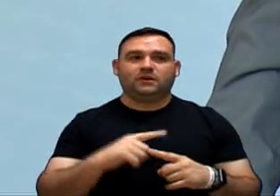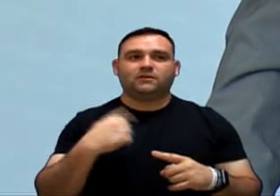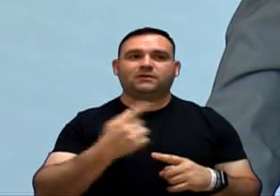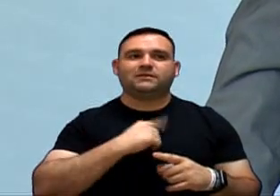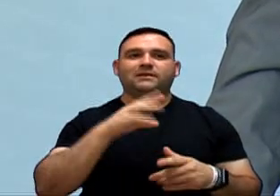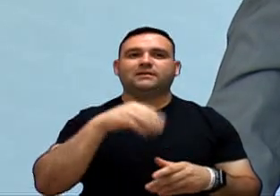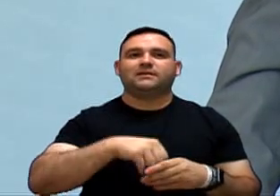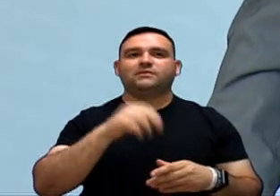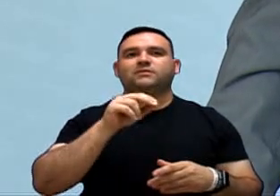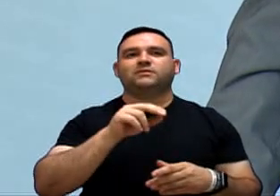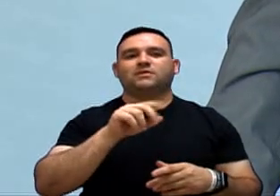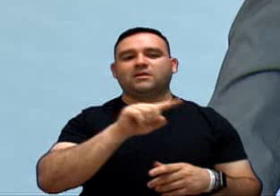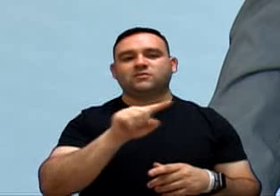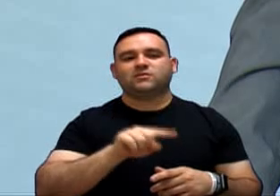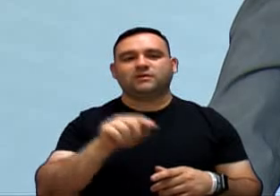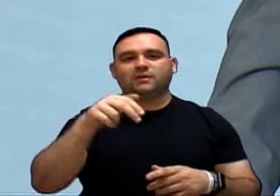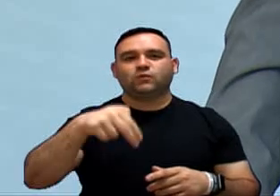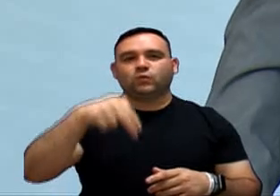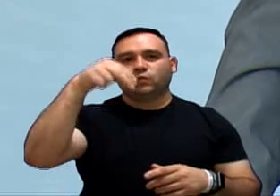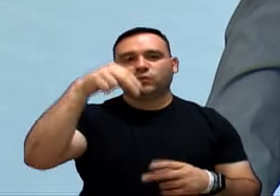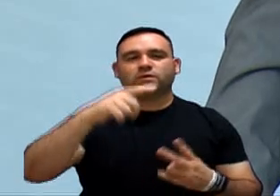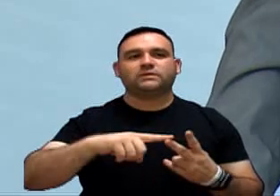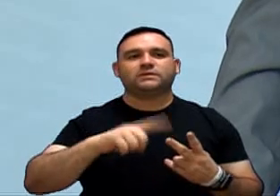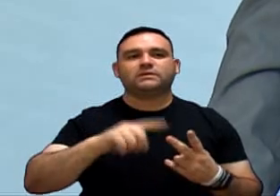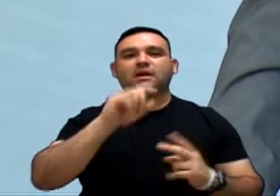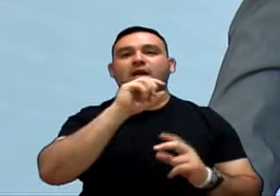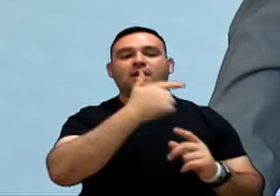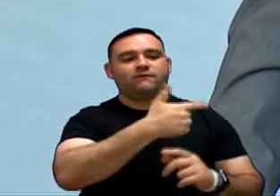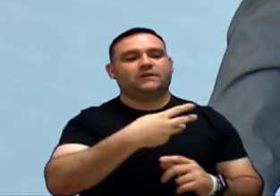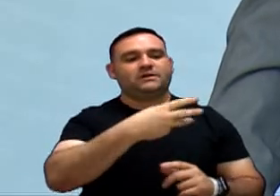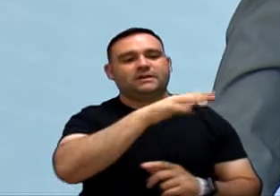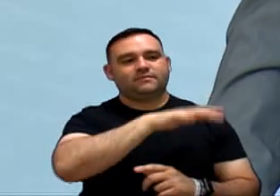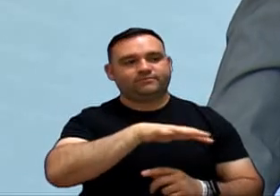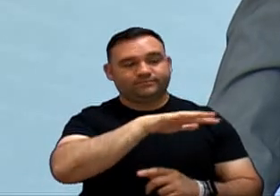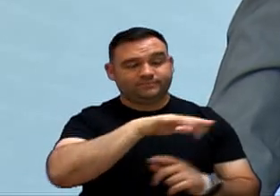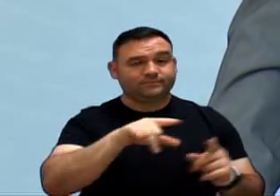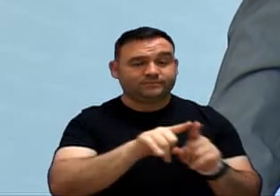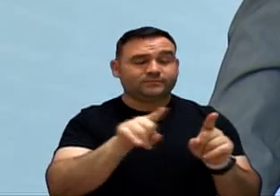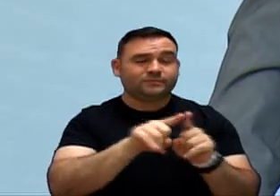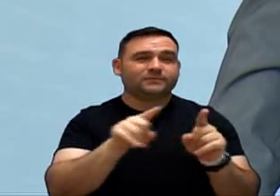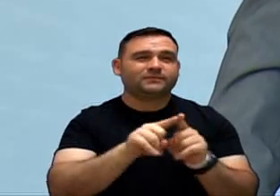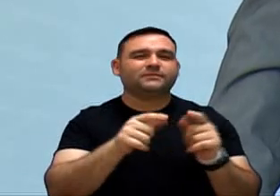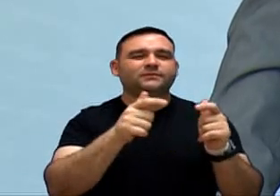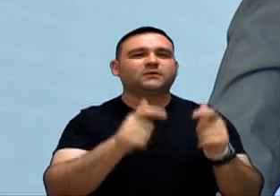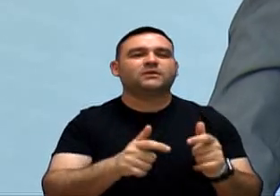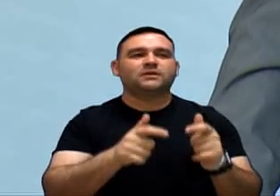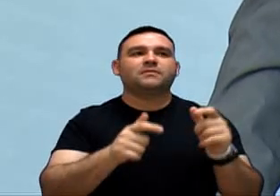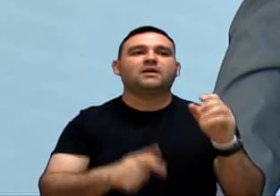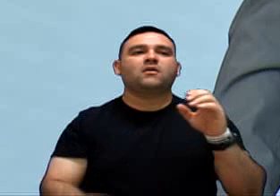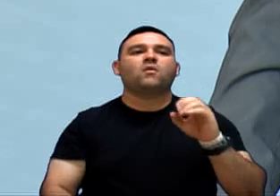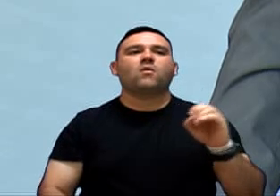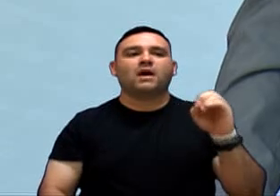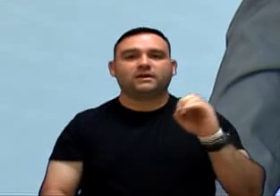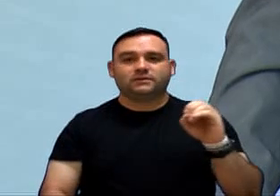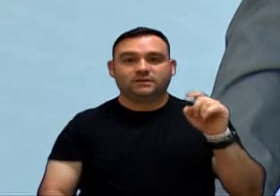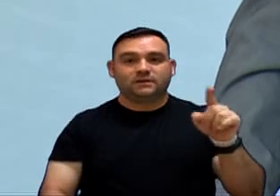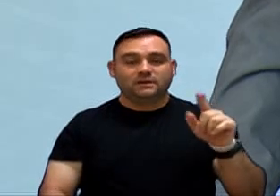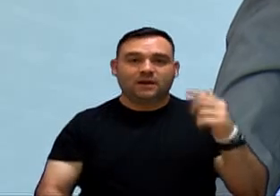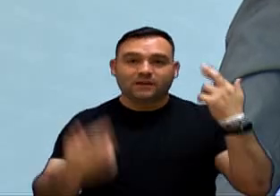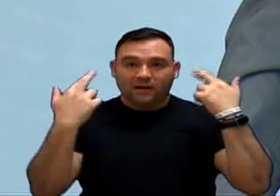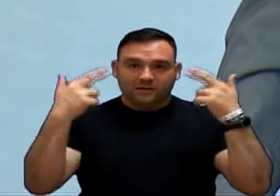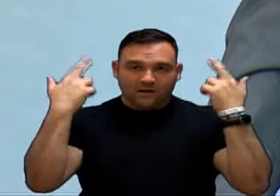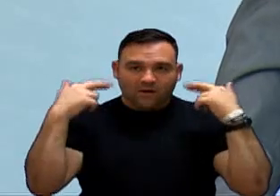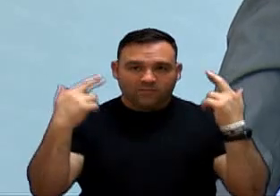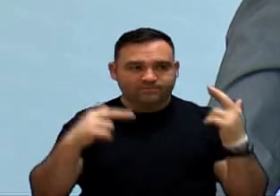nas unidades da Zona Norte, da Zona Industrial e da Zona Oeste, lá na General